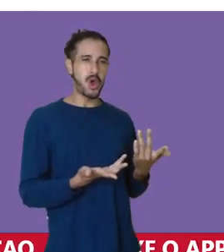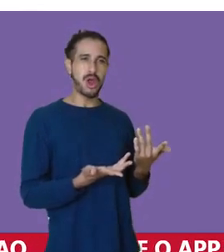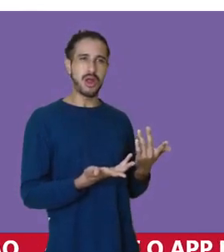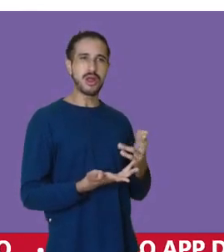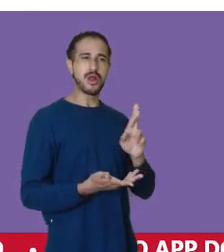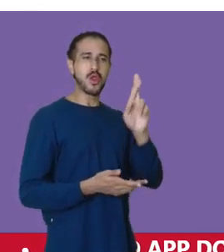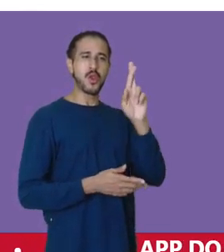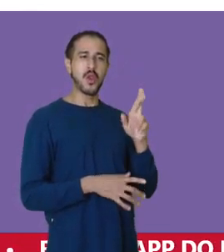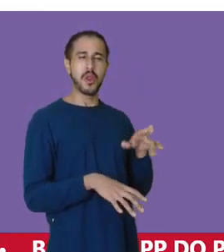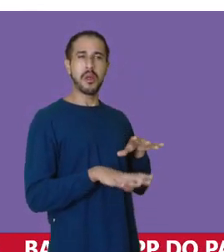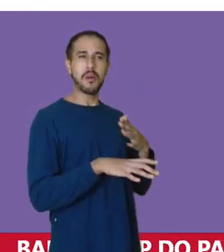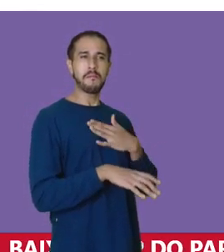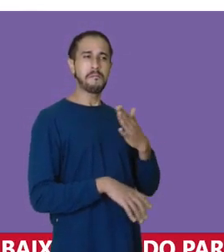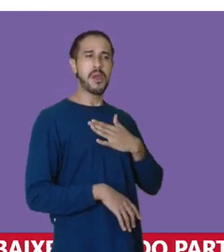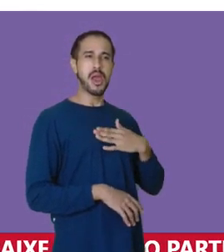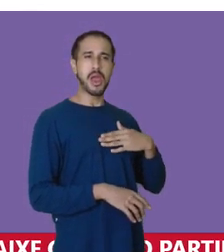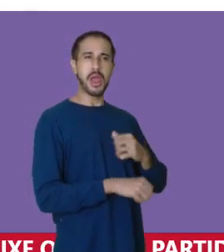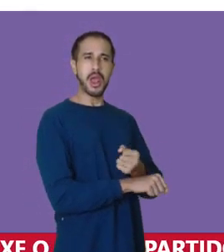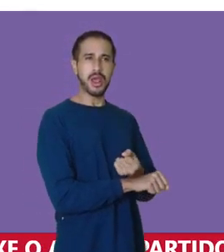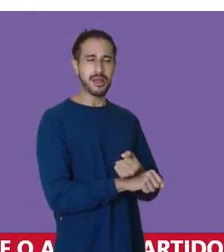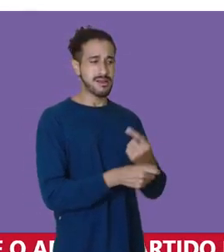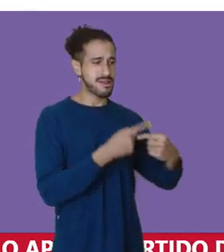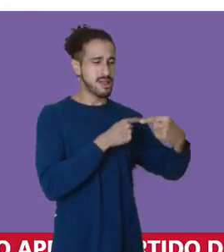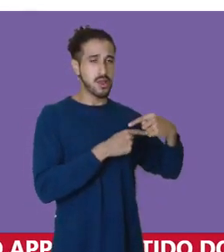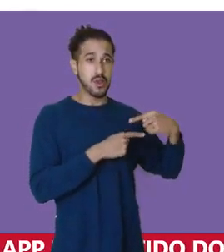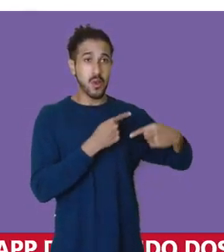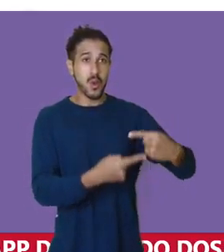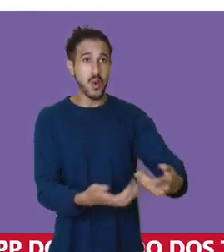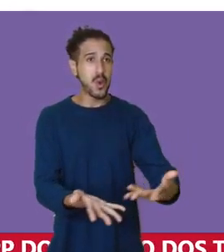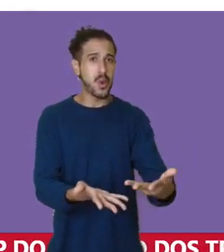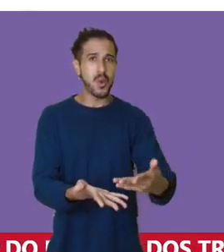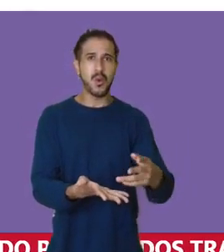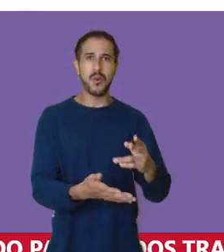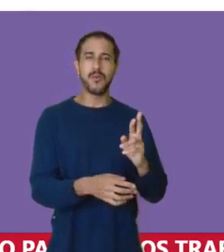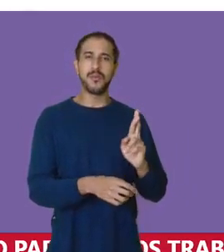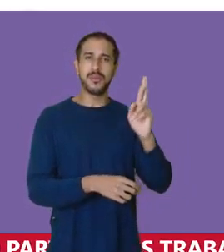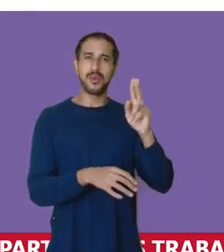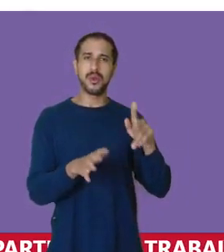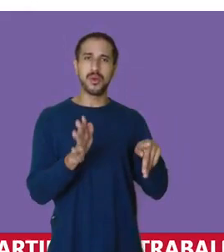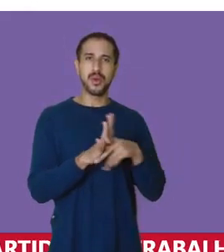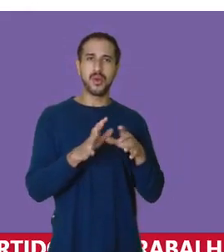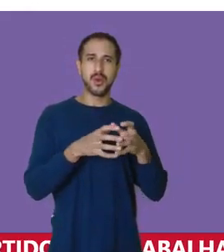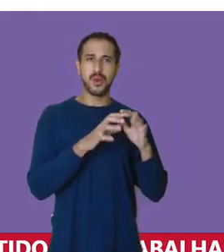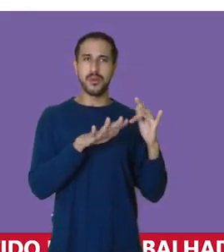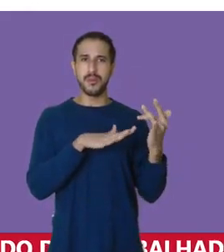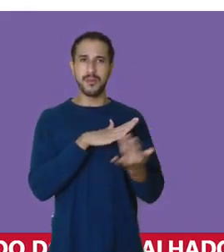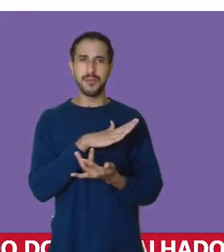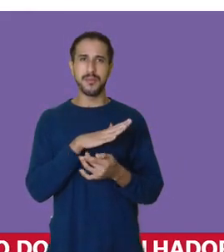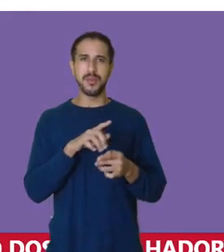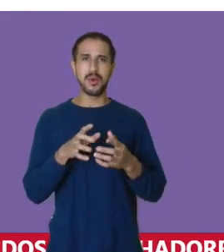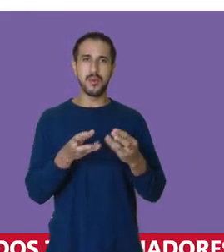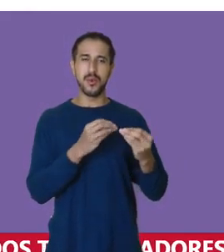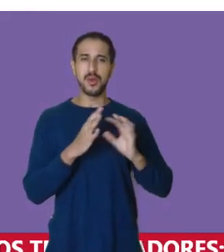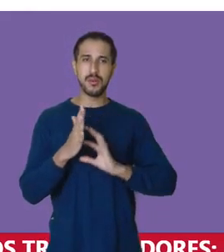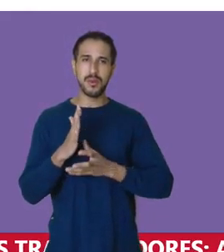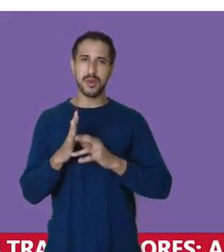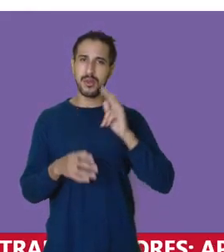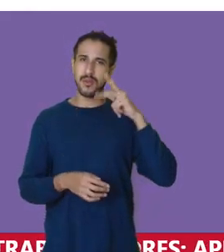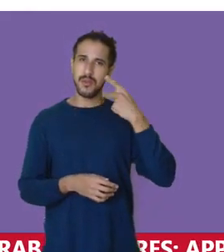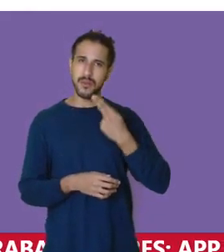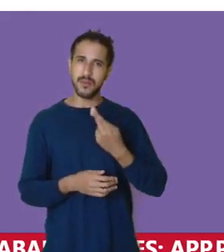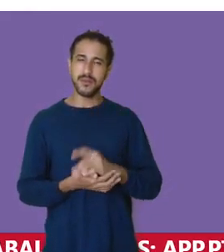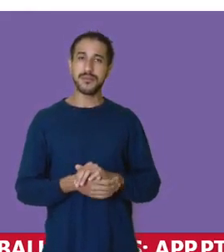capitania hereditária, cujos ancestrais estão aí hoje, donos dos meios de comunicação, donos inclusive de muitos partidos